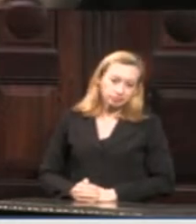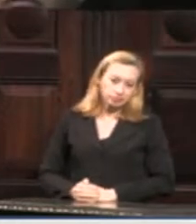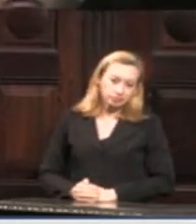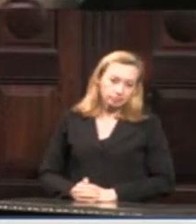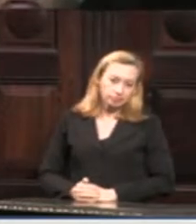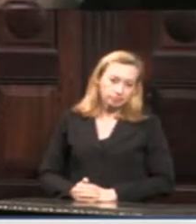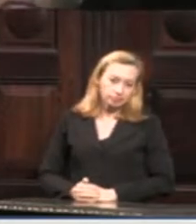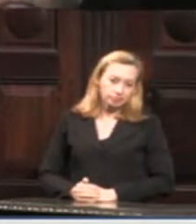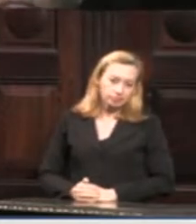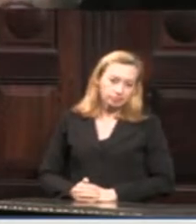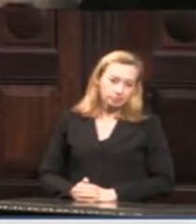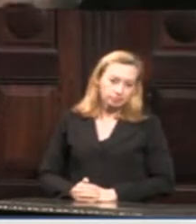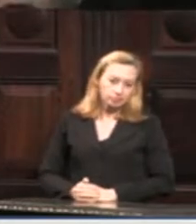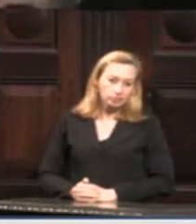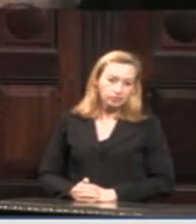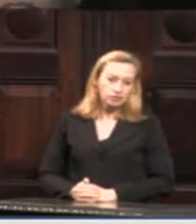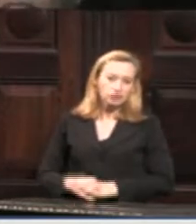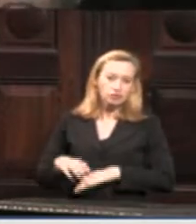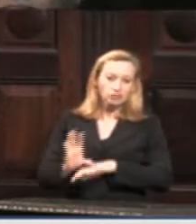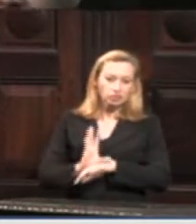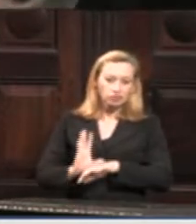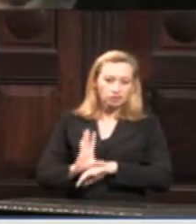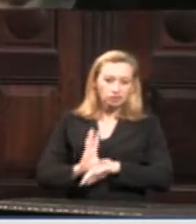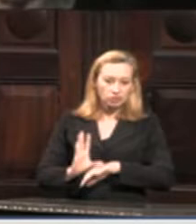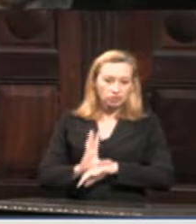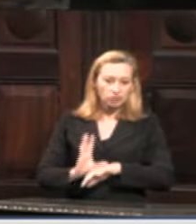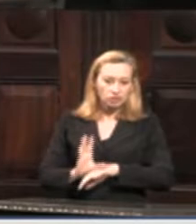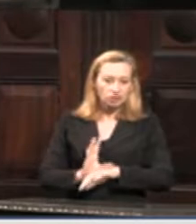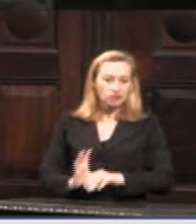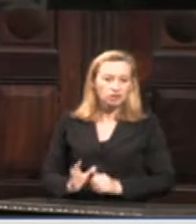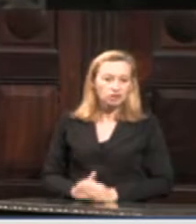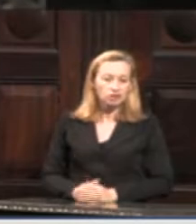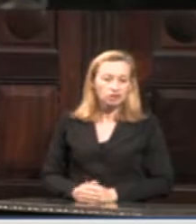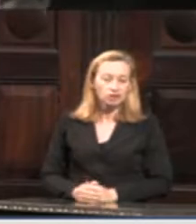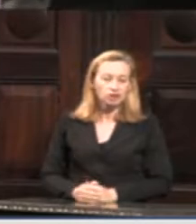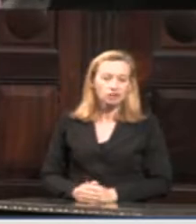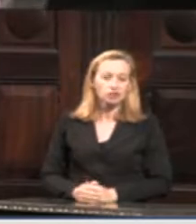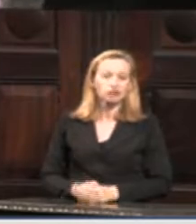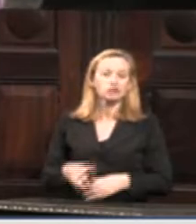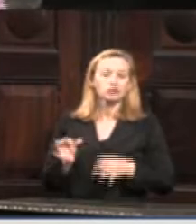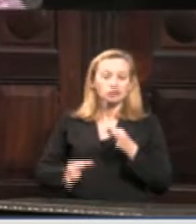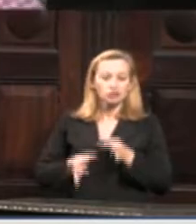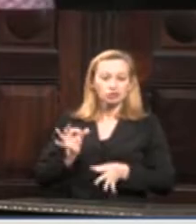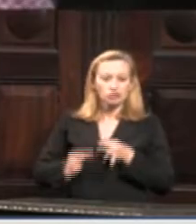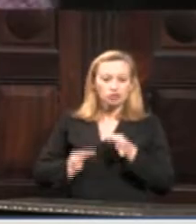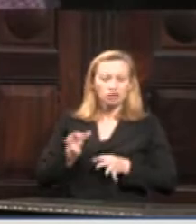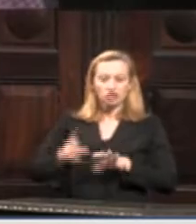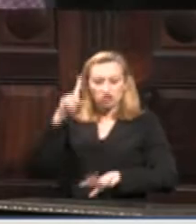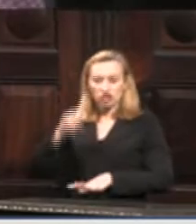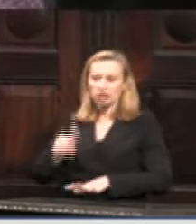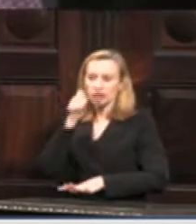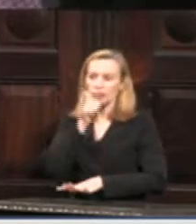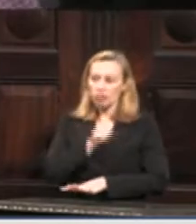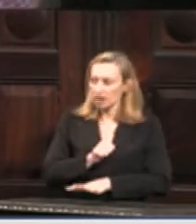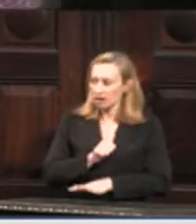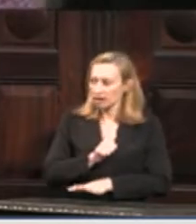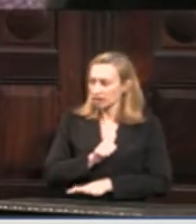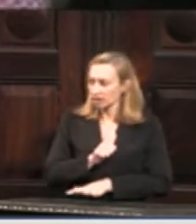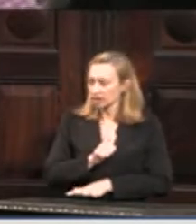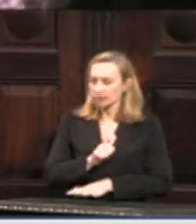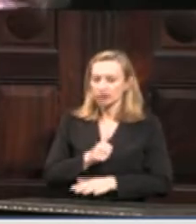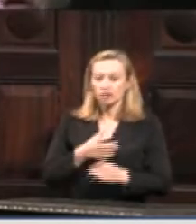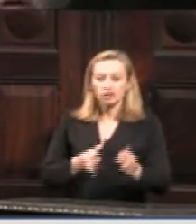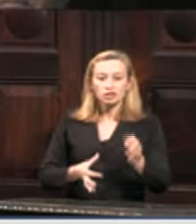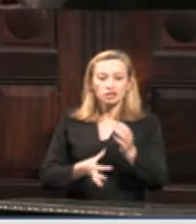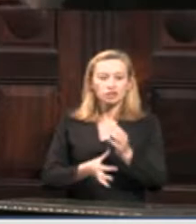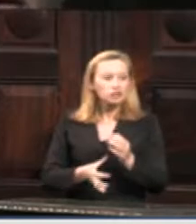Pendendo de pareceres das comissões de Constituição, de Justiça, Defesa do Direito da Mulher, de Assunto da Criança, de Segurança